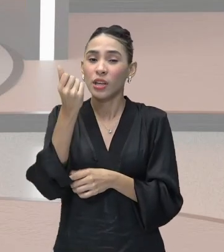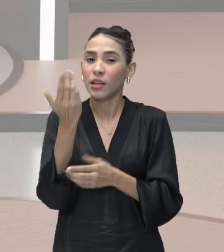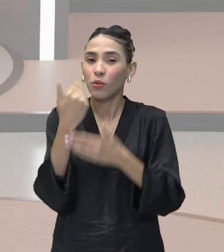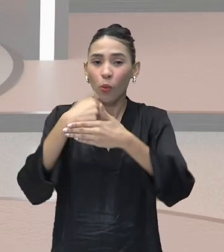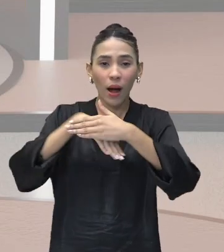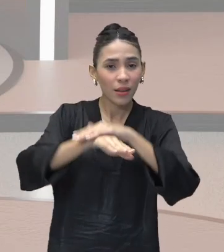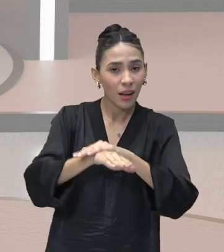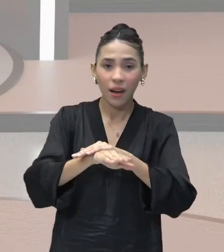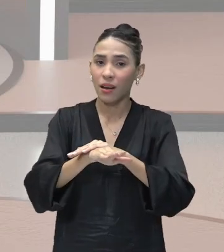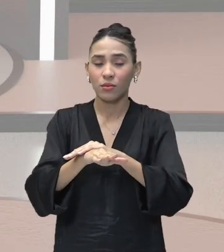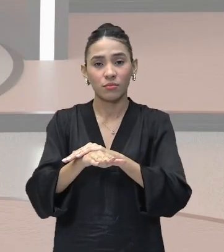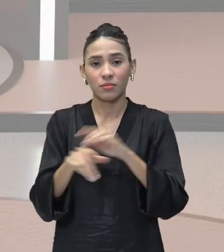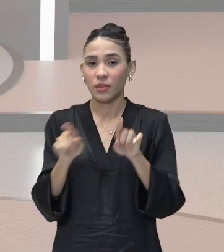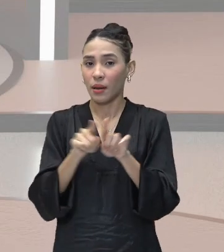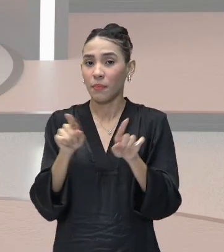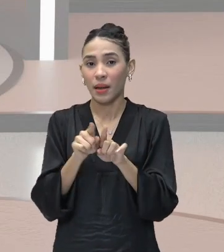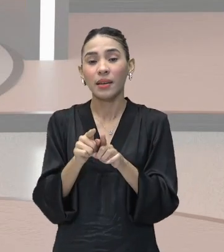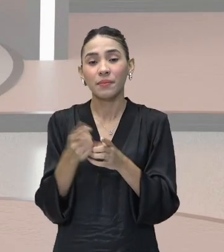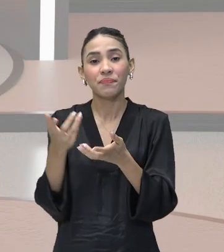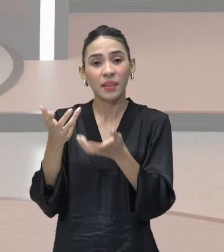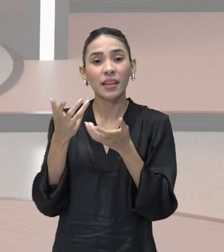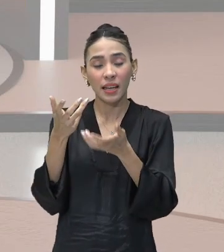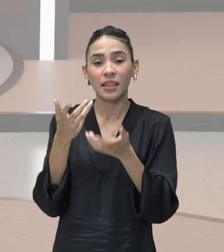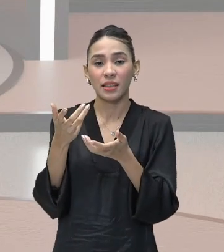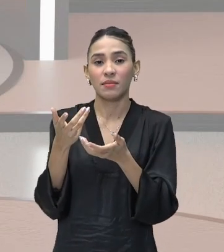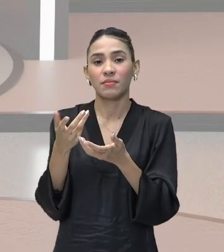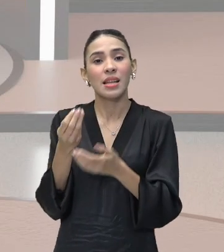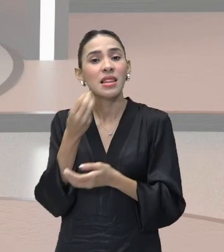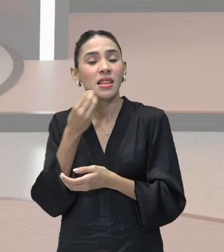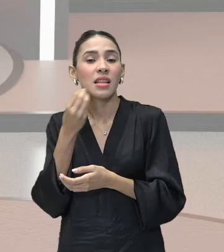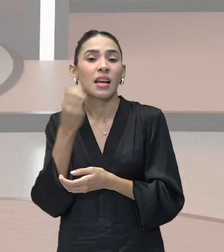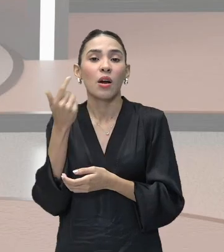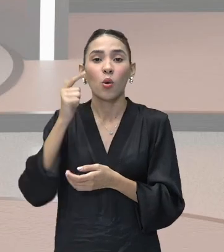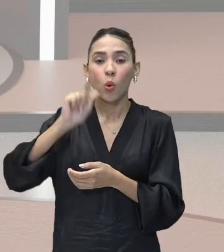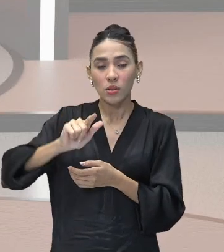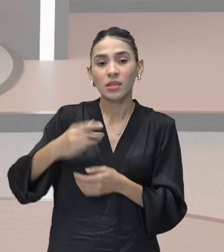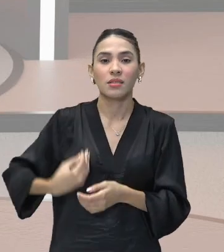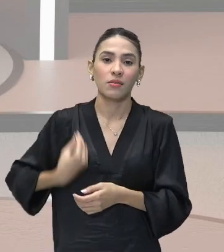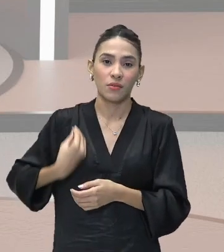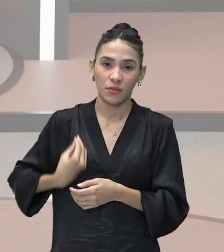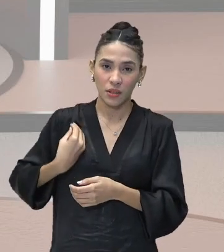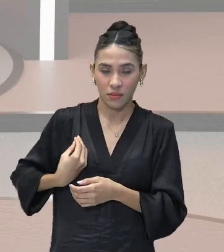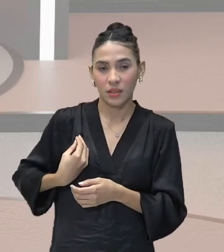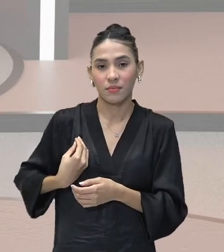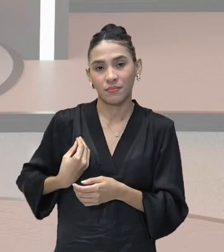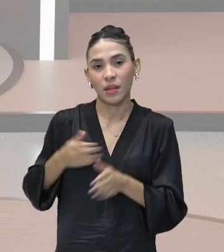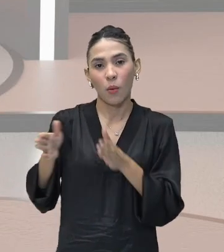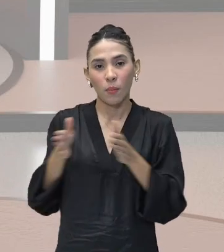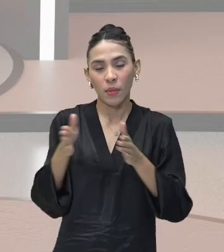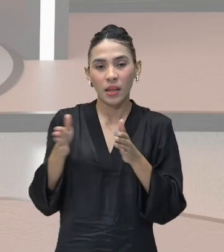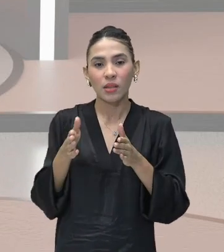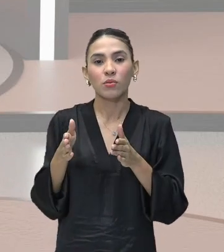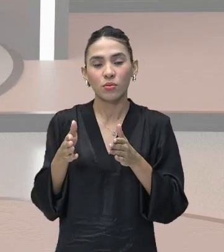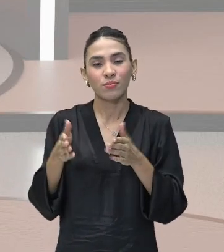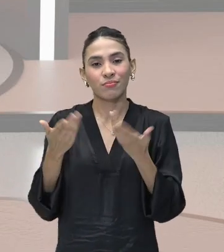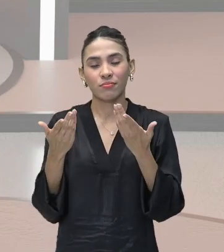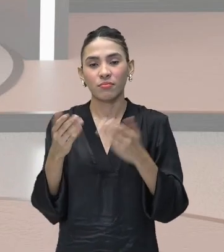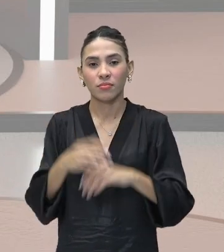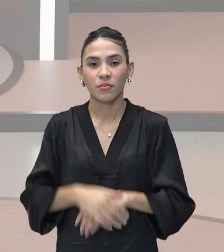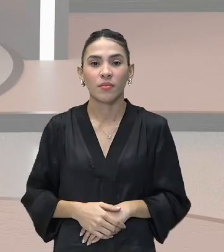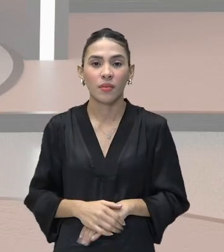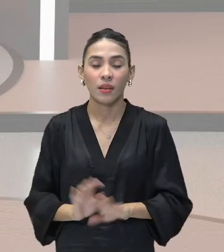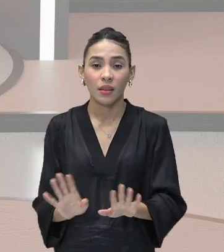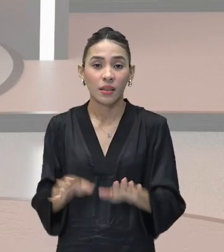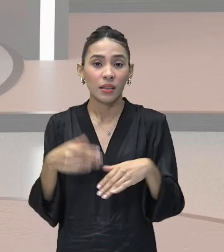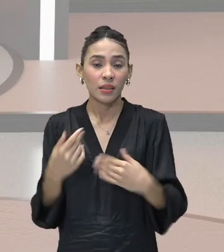num depósito e reaver essas quantias de dinheiro para tentar sobreviver ao período de crise. Então, isso